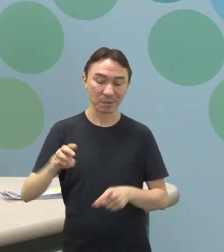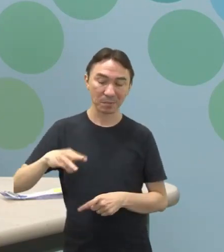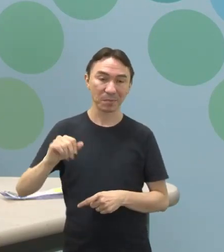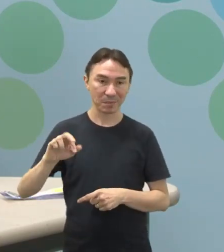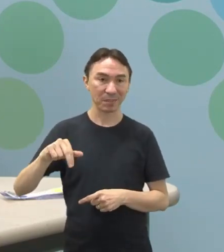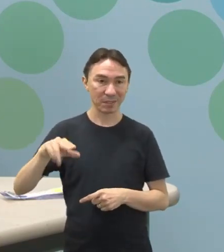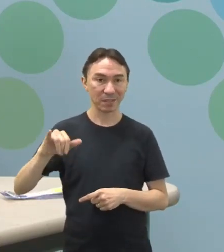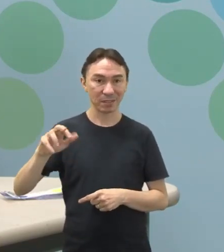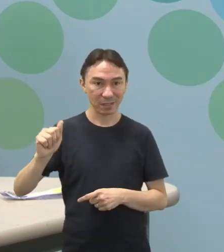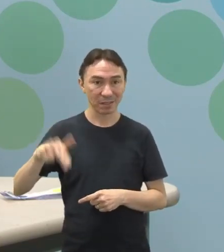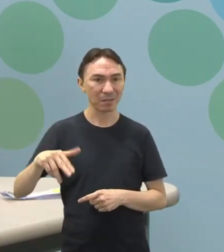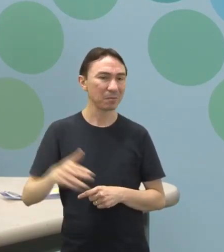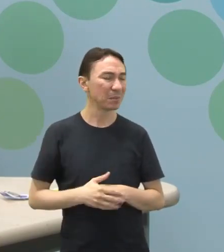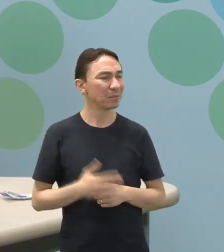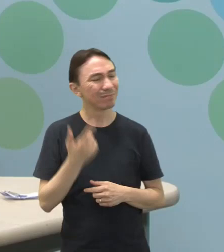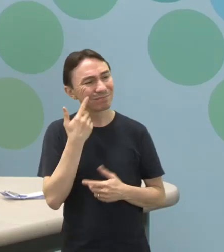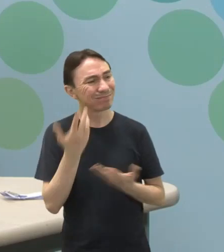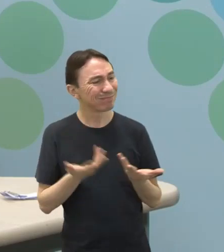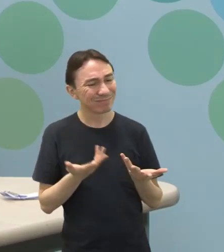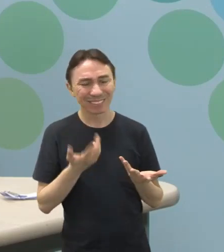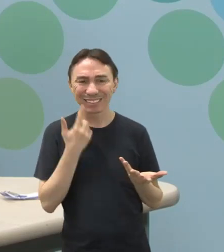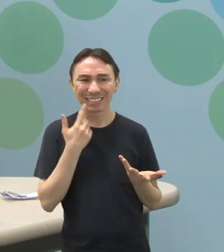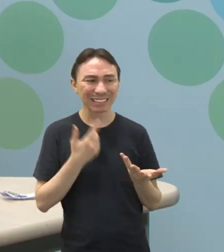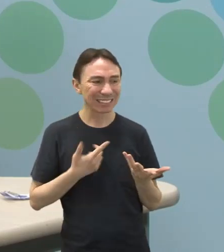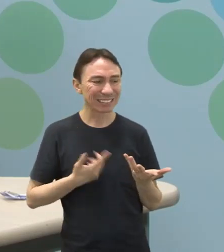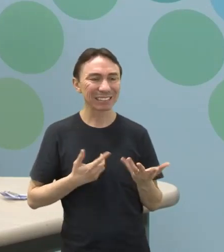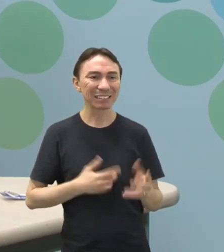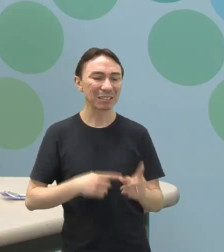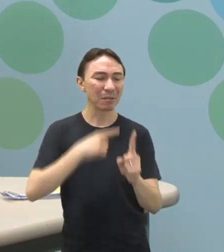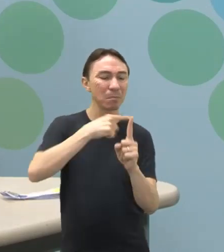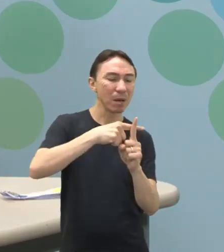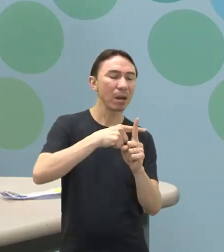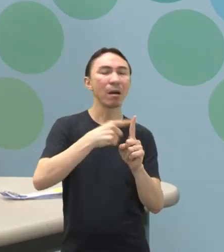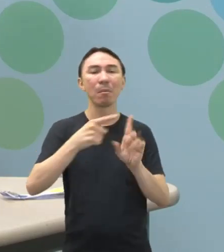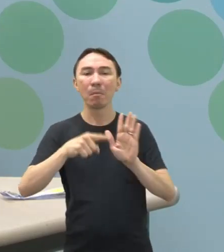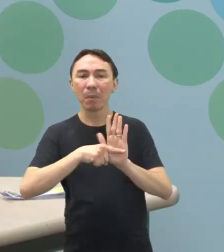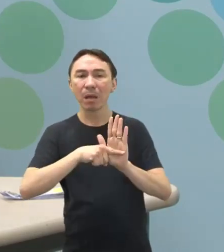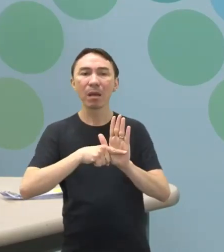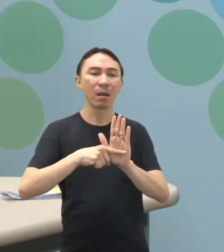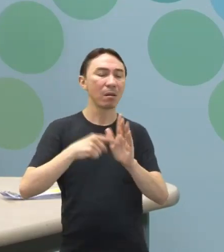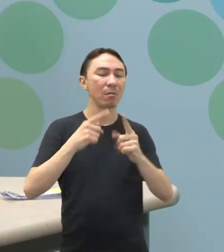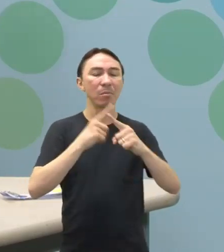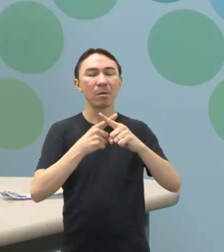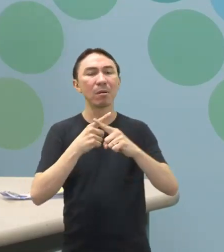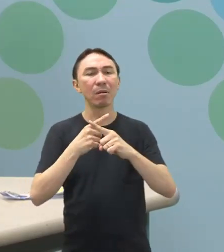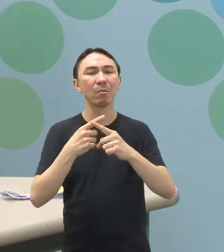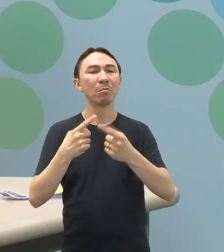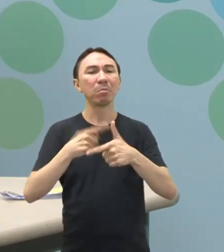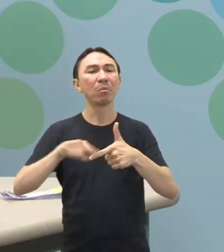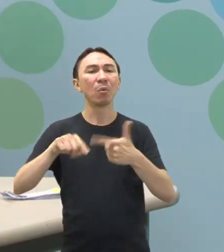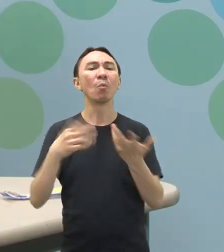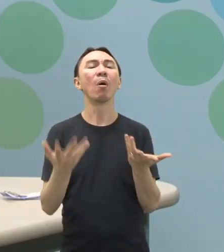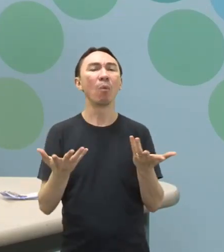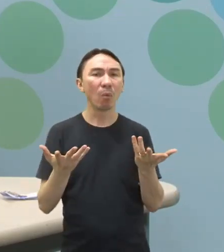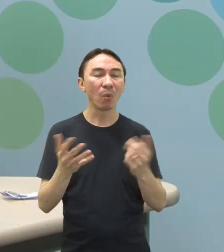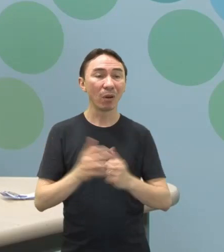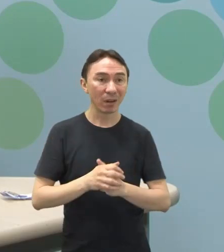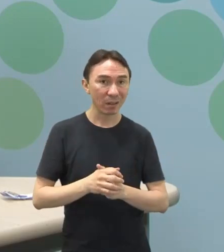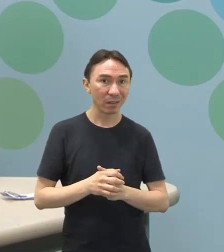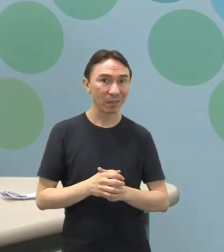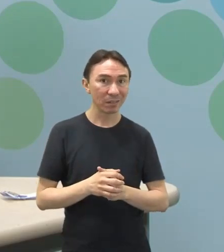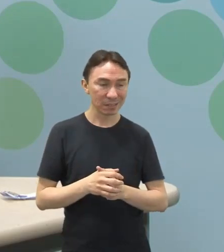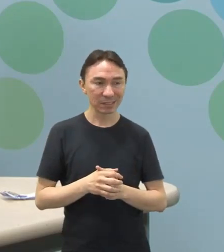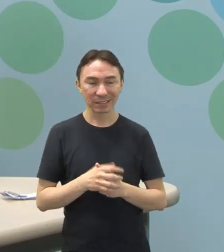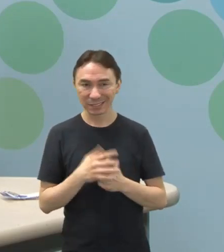que tipo de operação podemos executar para se chegar nesse último número e também podemos avaliar